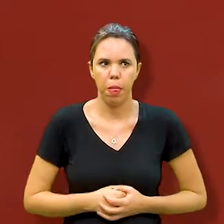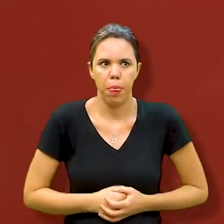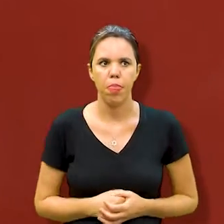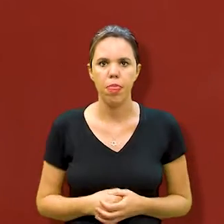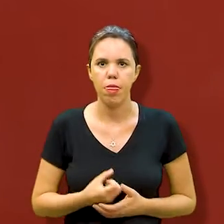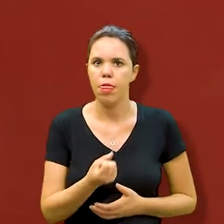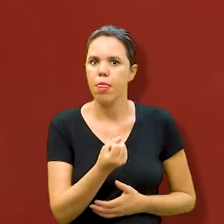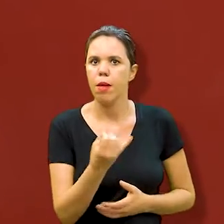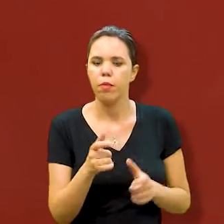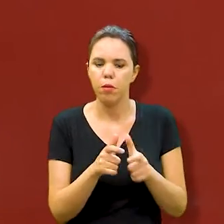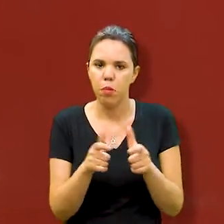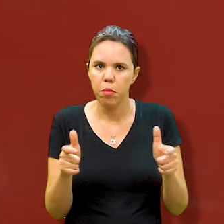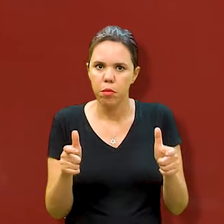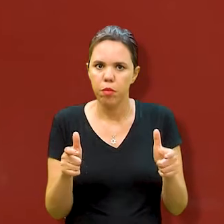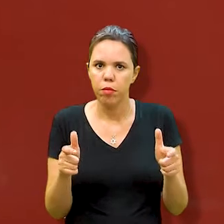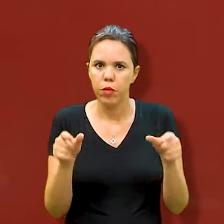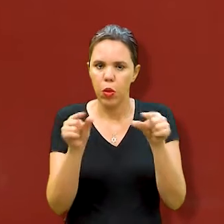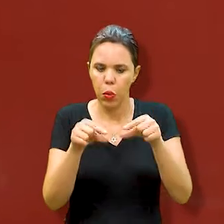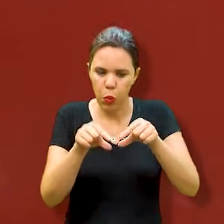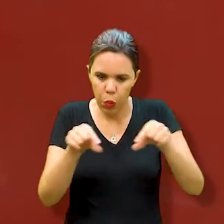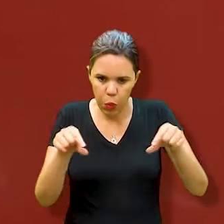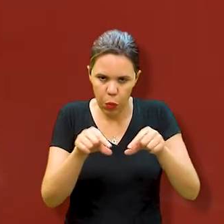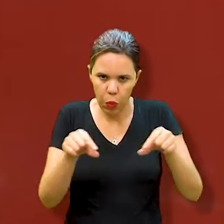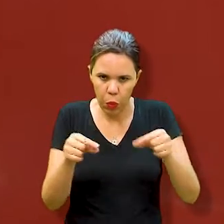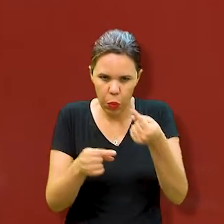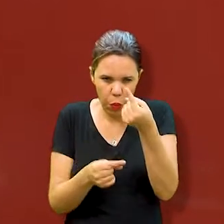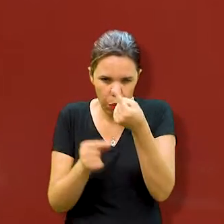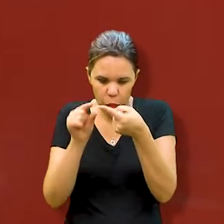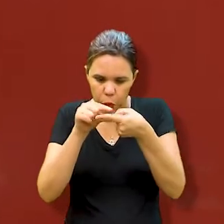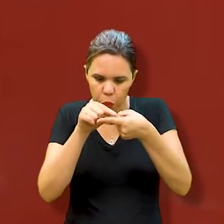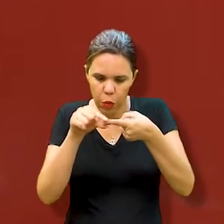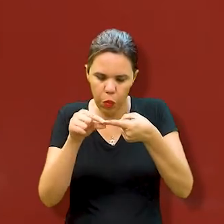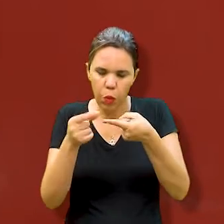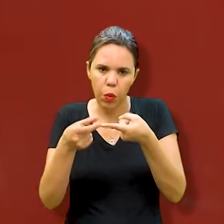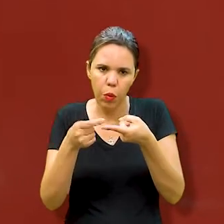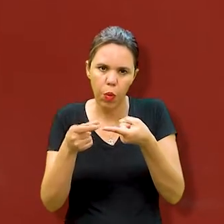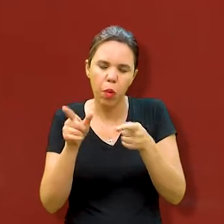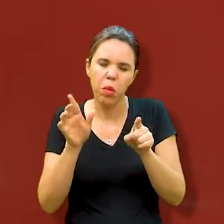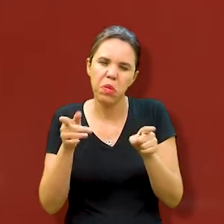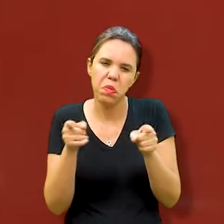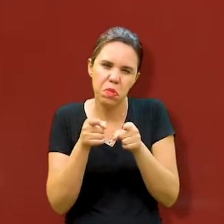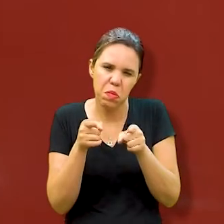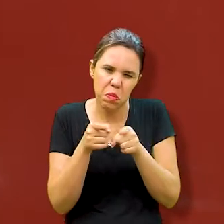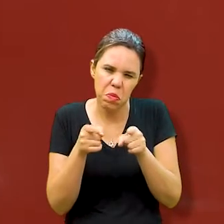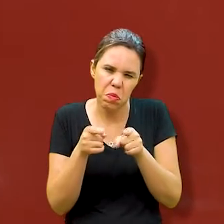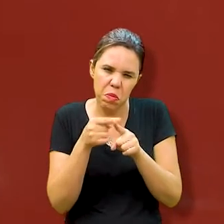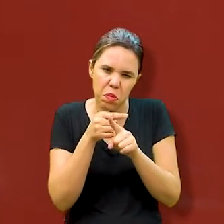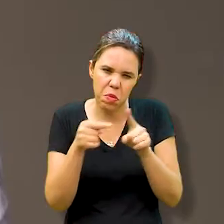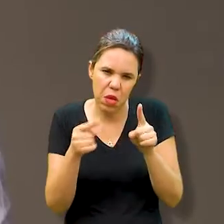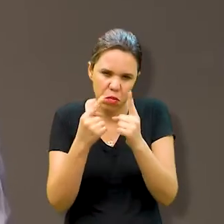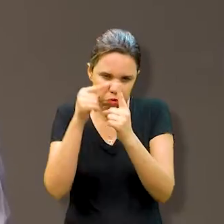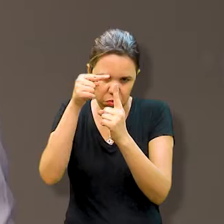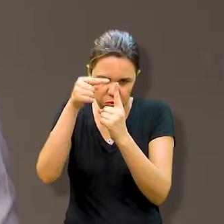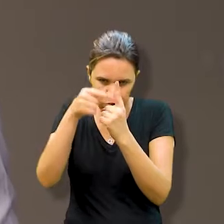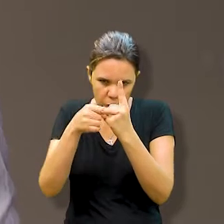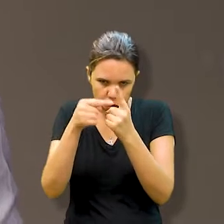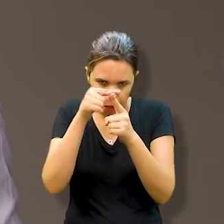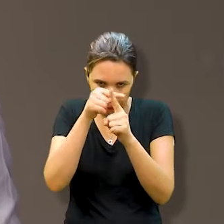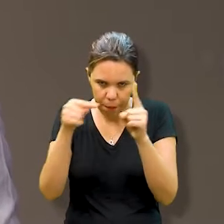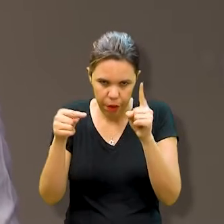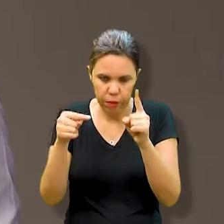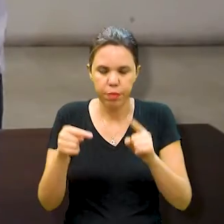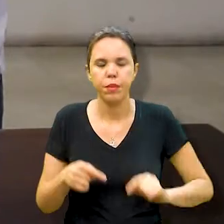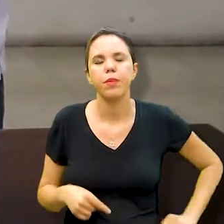essa o tamanho do do filete é o que é um dedo aproximadamente um dedo e-mail meu e-mail